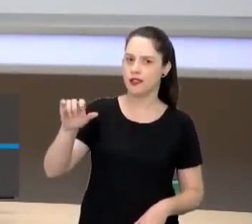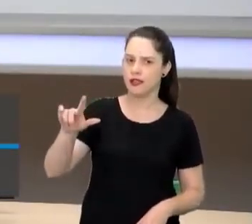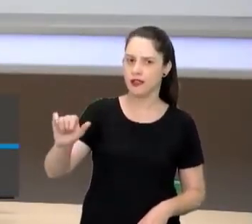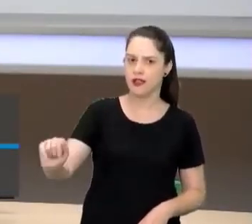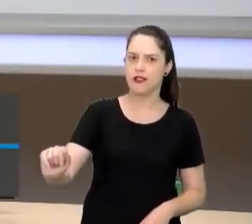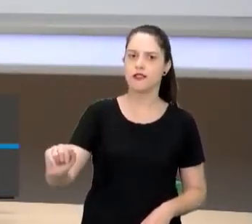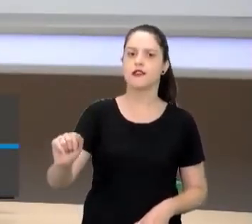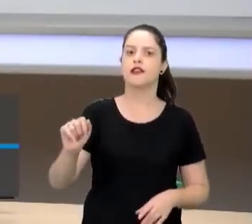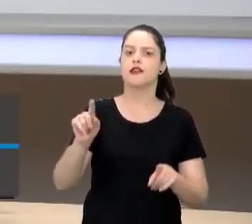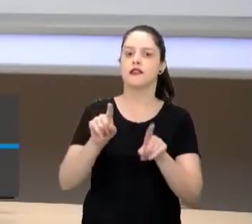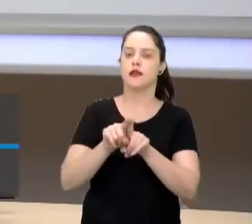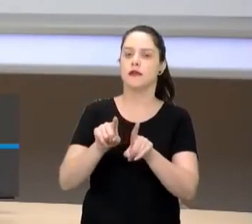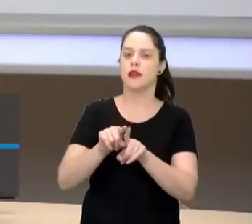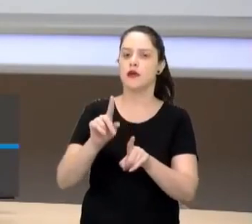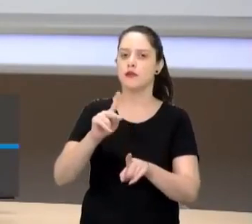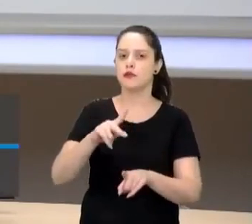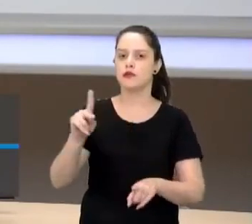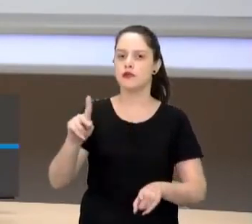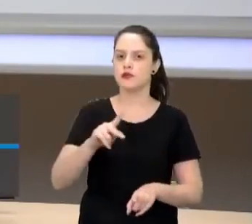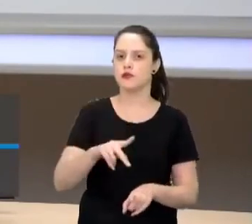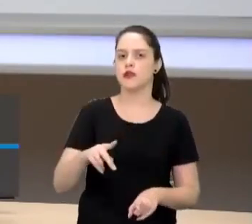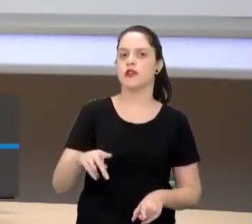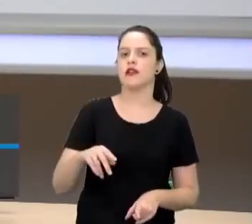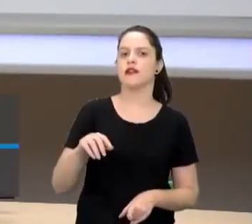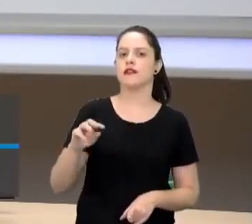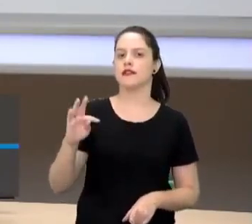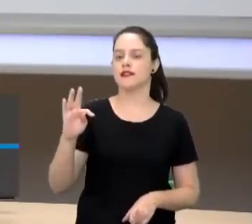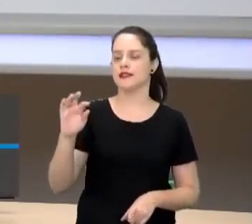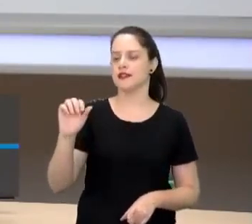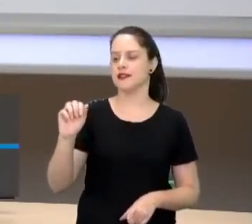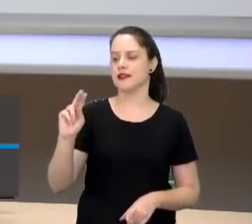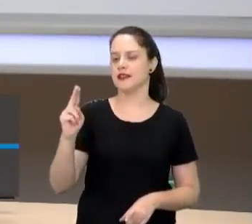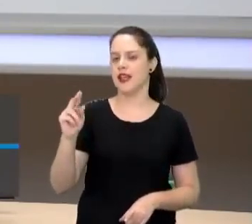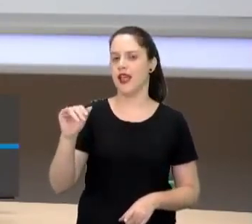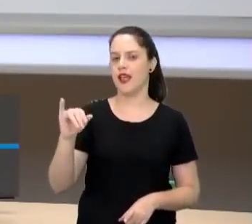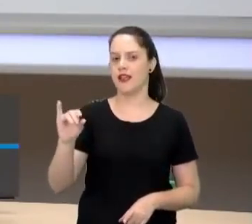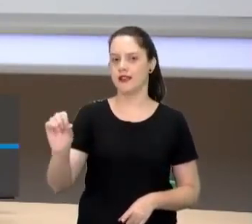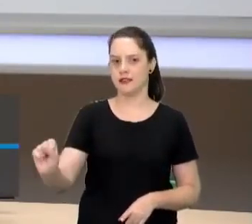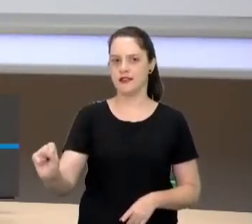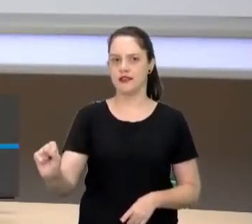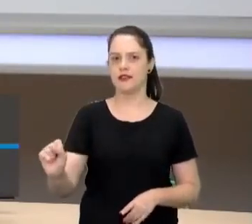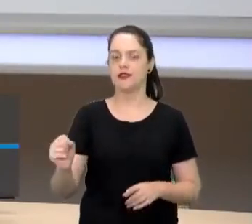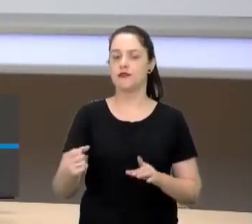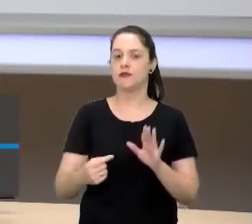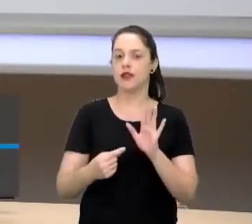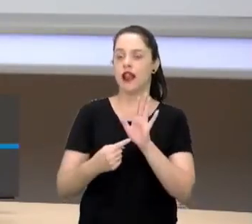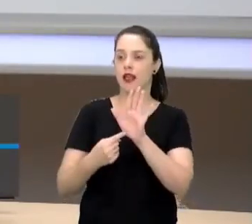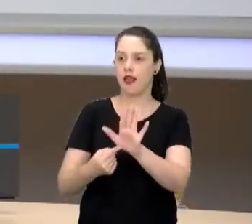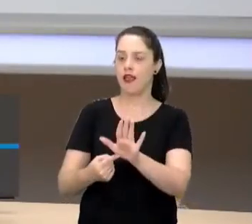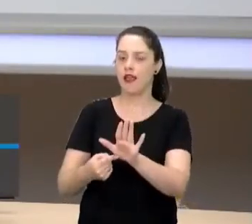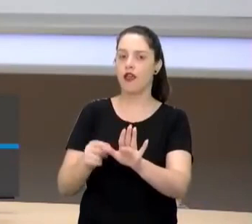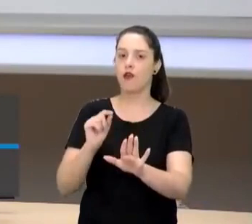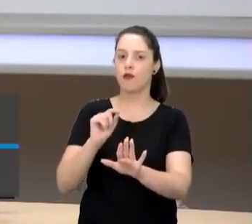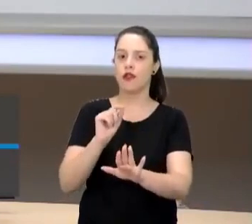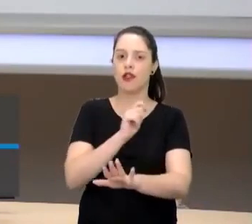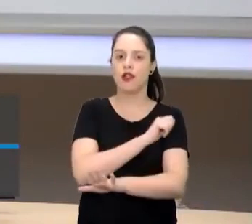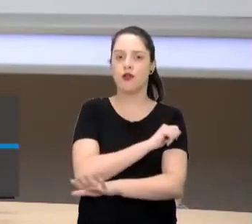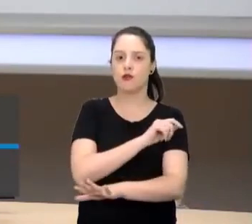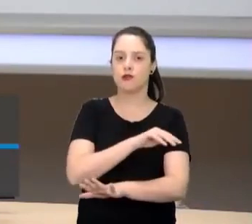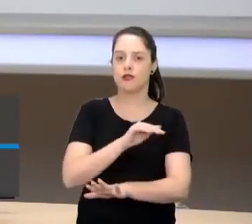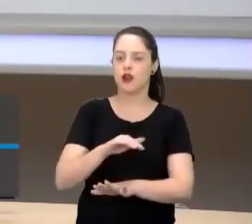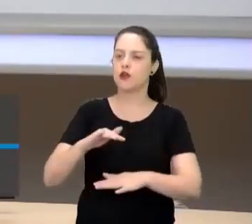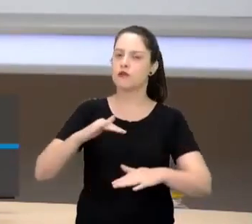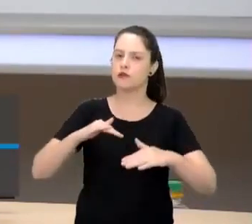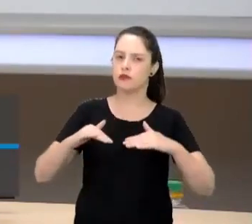também, Thaís, de Godoy, se eu não me engano, porque o sobrenome aqui não dá para aparecer, que ela falou receber os alunos, acolhimento na entrada,